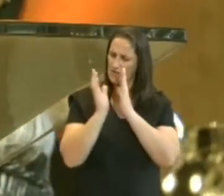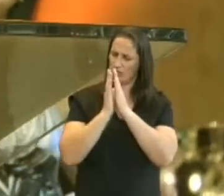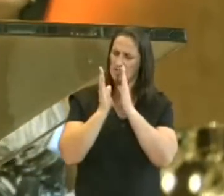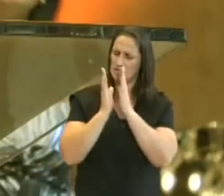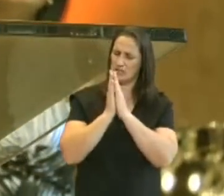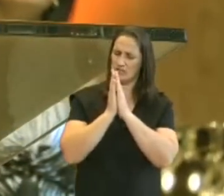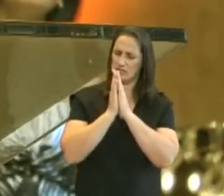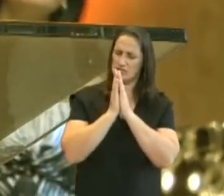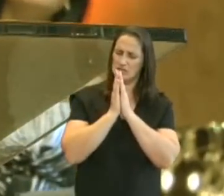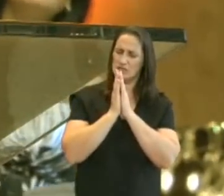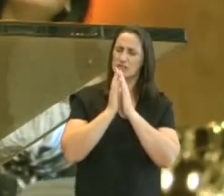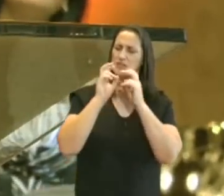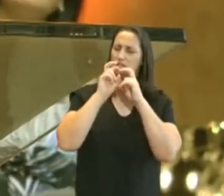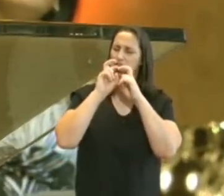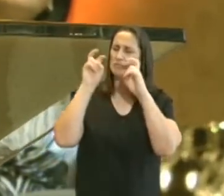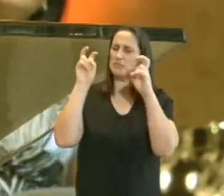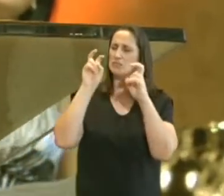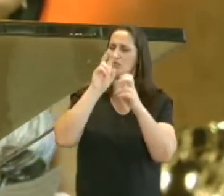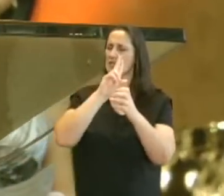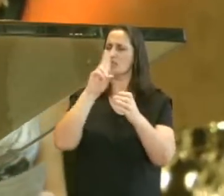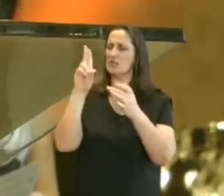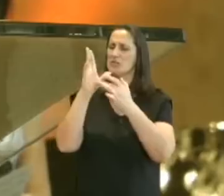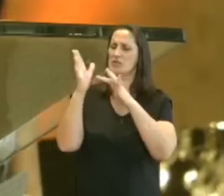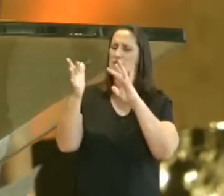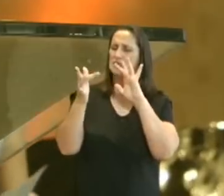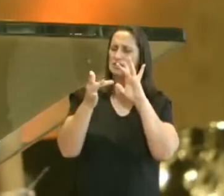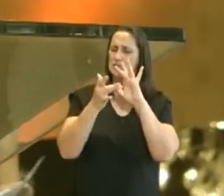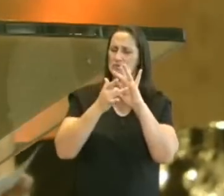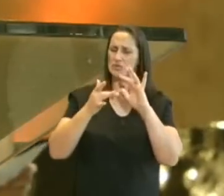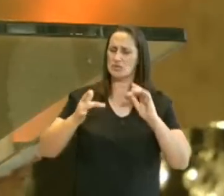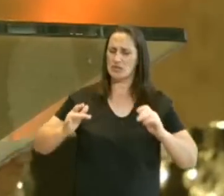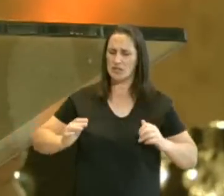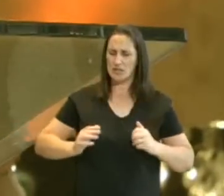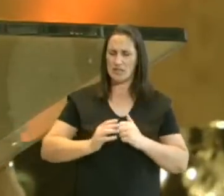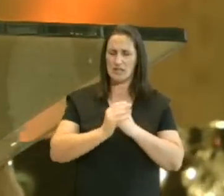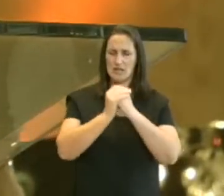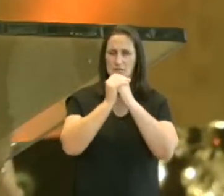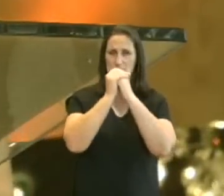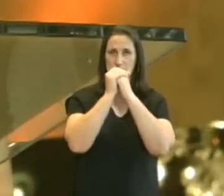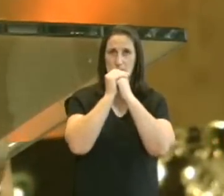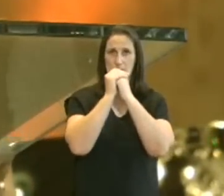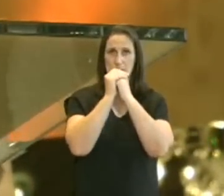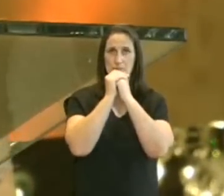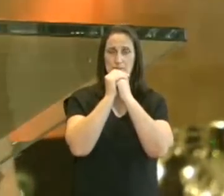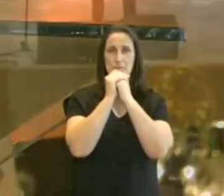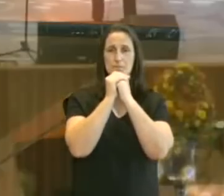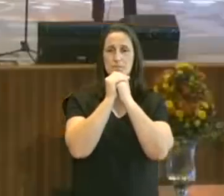é aquilo que clamamos em nome de Jesus. Amém.